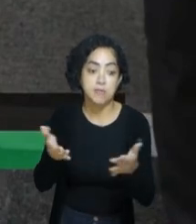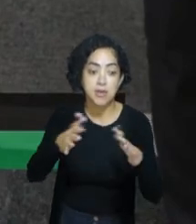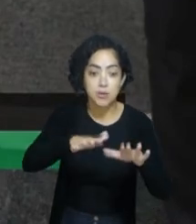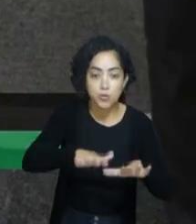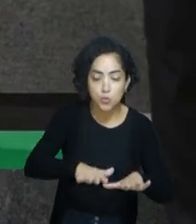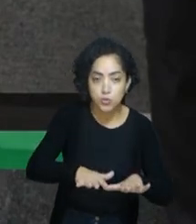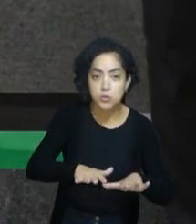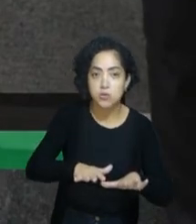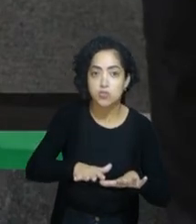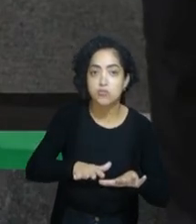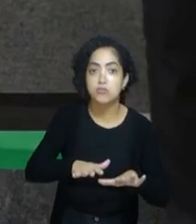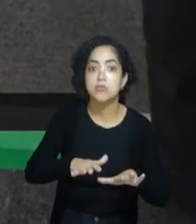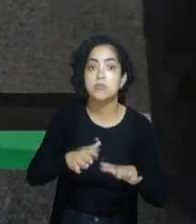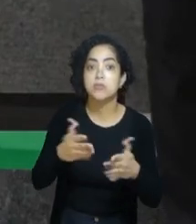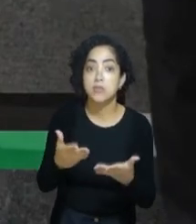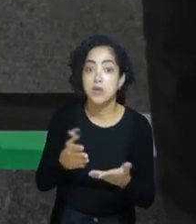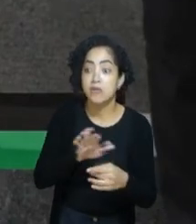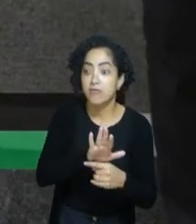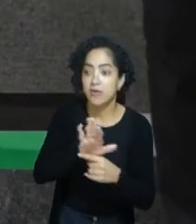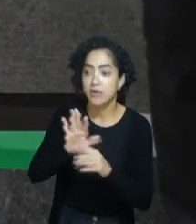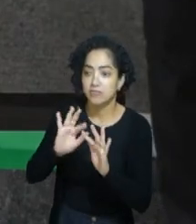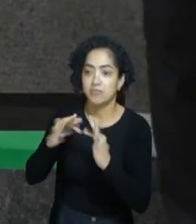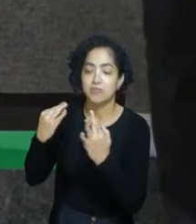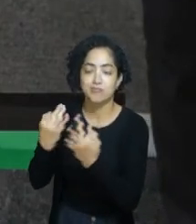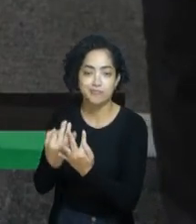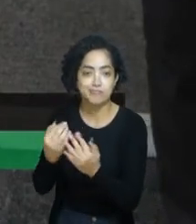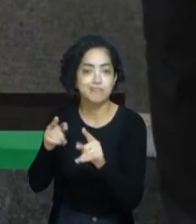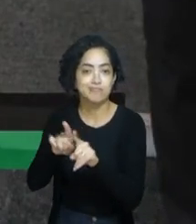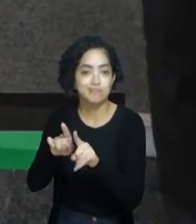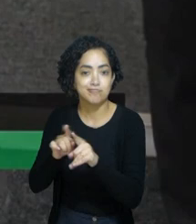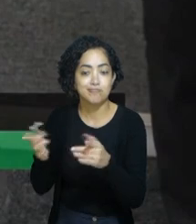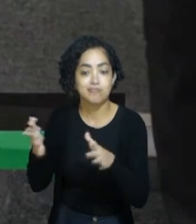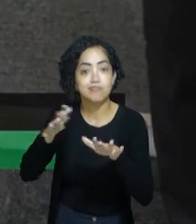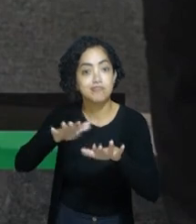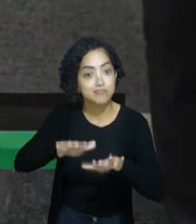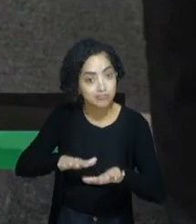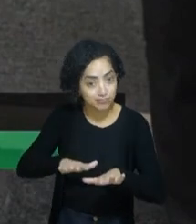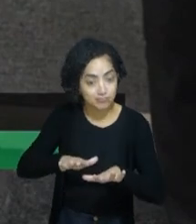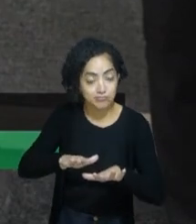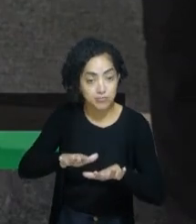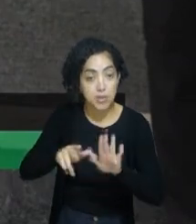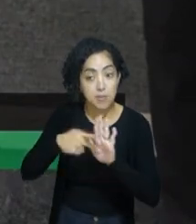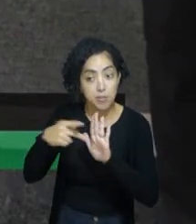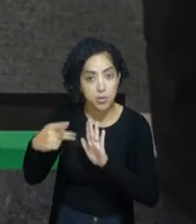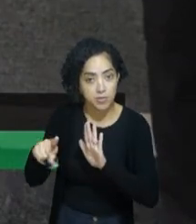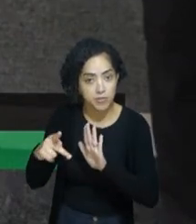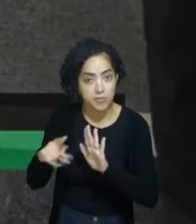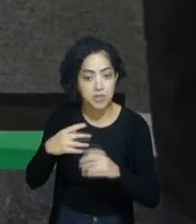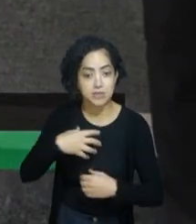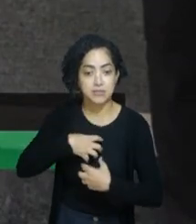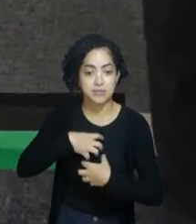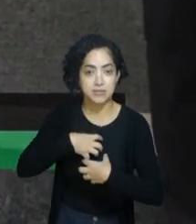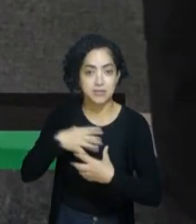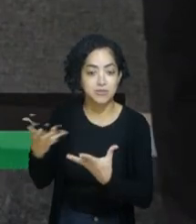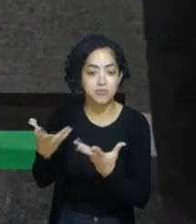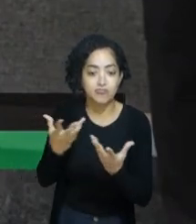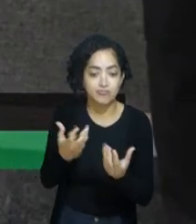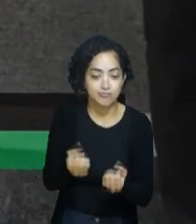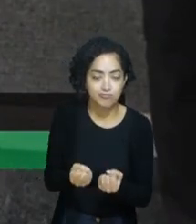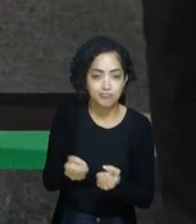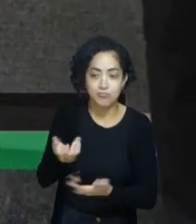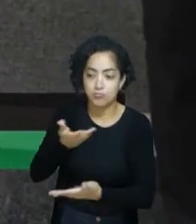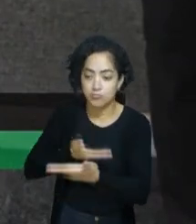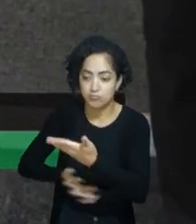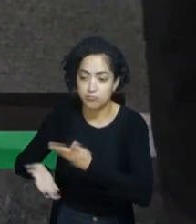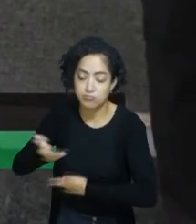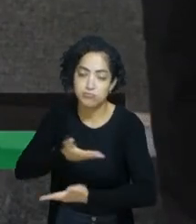permite também um congraçamento entre as próprias famílias houve uma inclusão maior até das próprias famílias que se sentem mais acolhidas compartilham